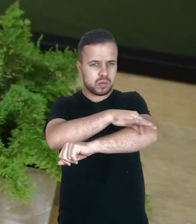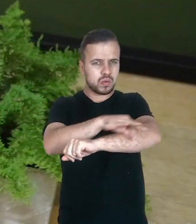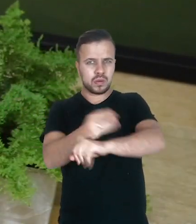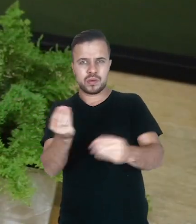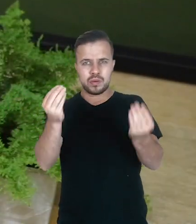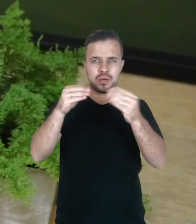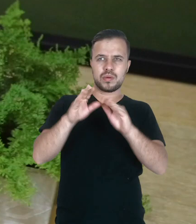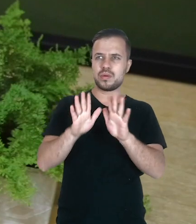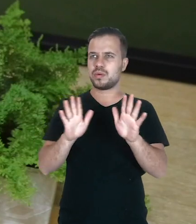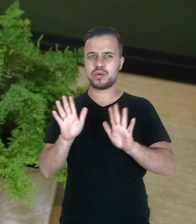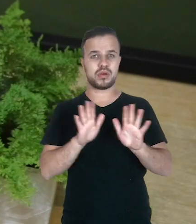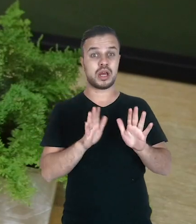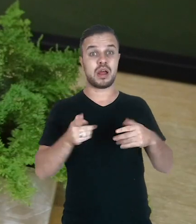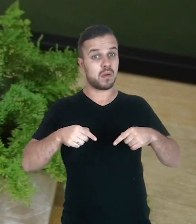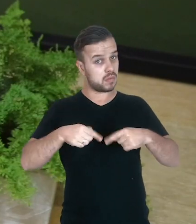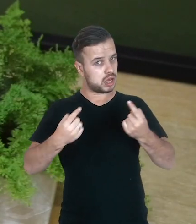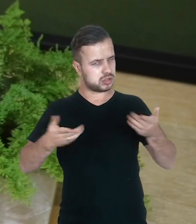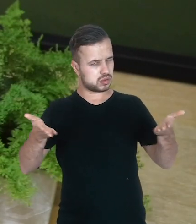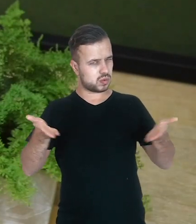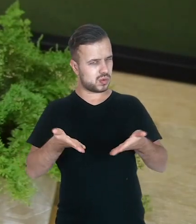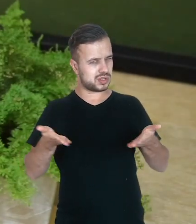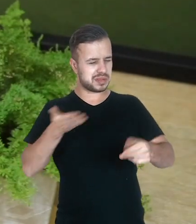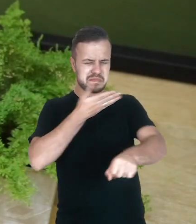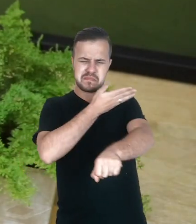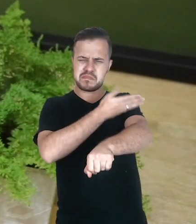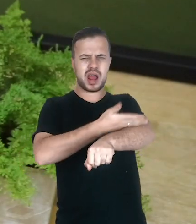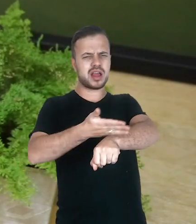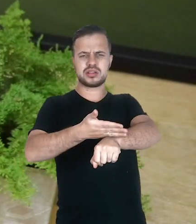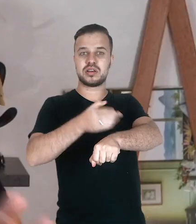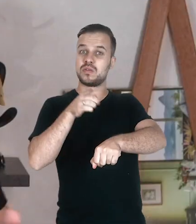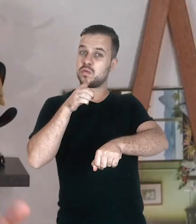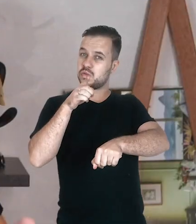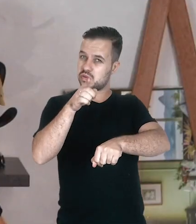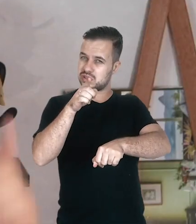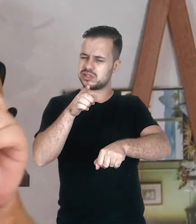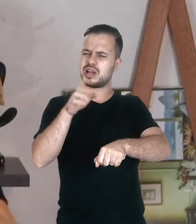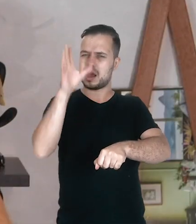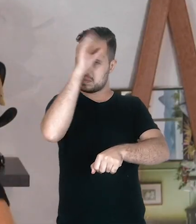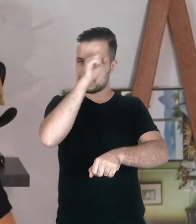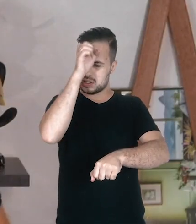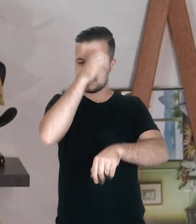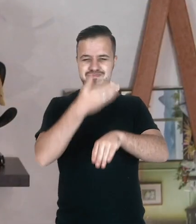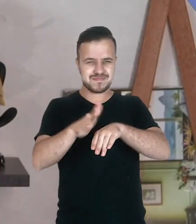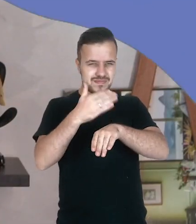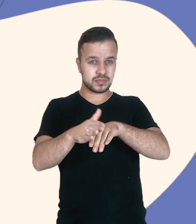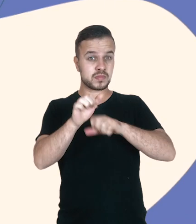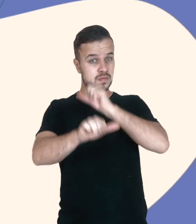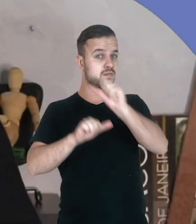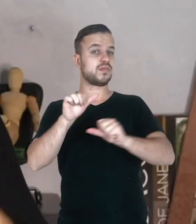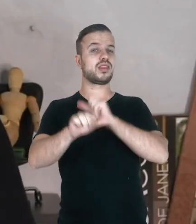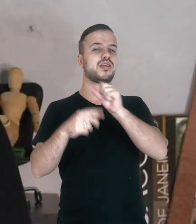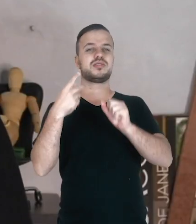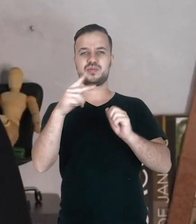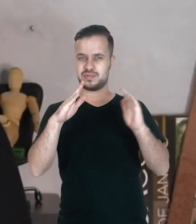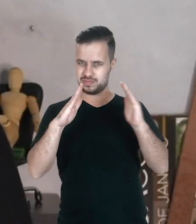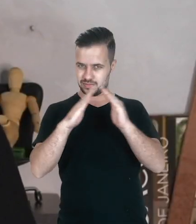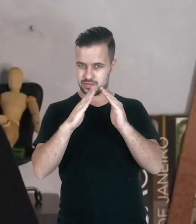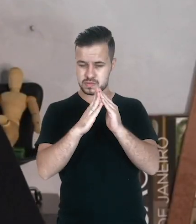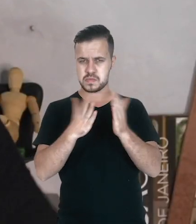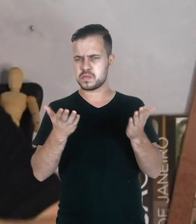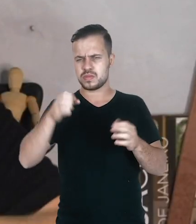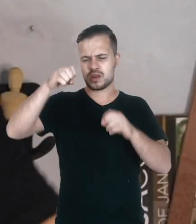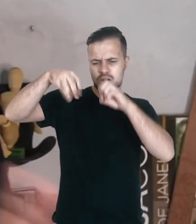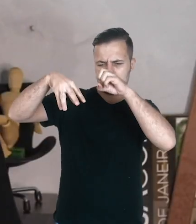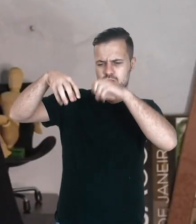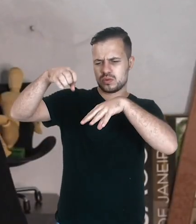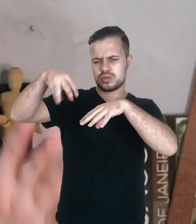de interiores, mas hoje você vai aprender de uma maneira prática para você já colocar a mão na massa e mudar a decoração da sua casa. Quando a gente fala de iluminação, a